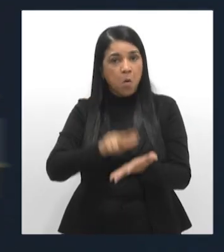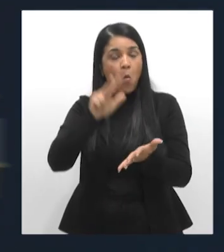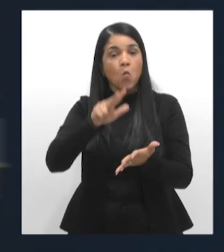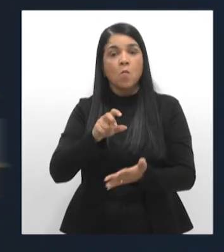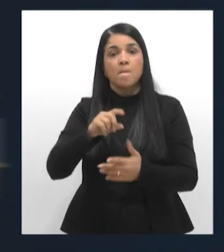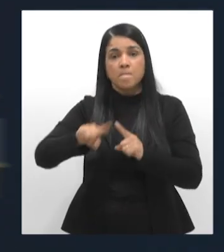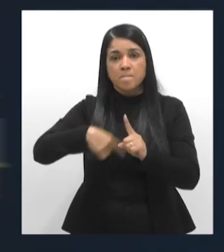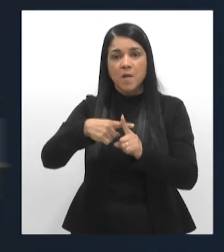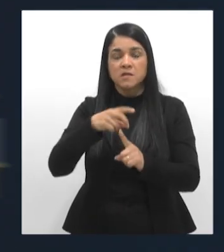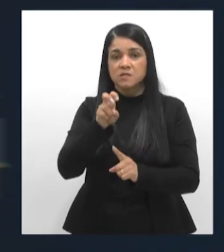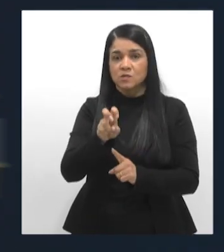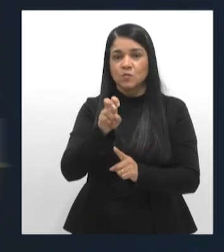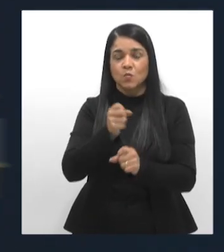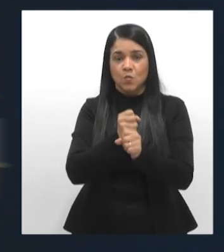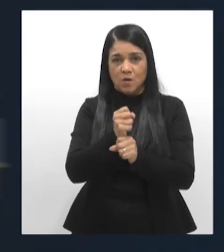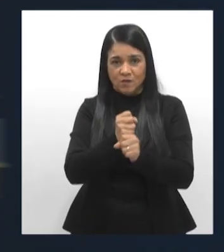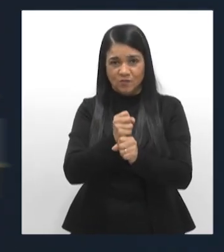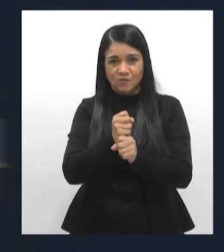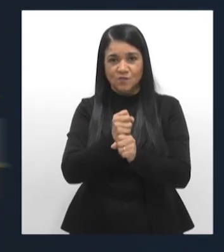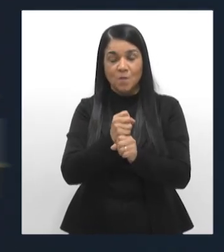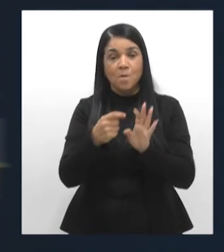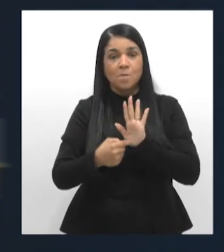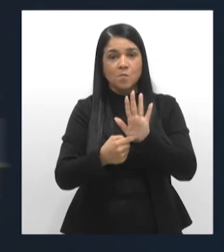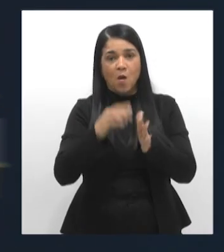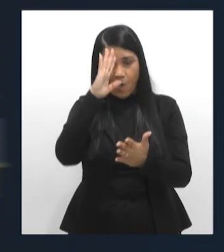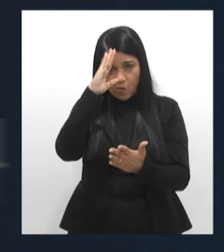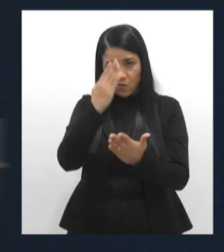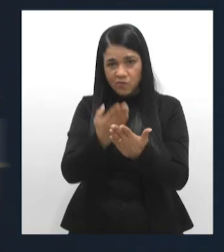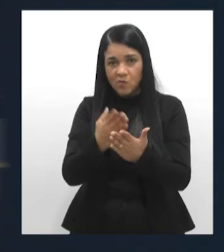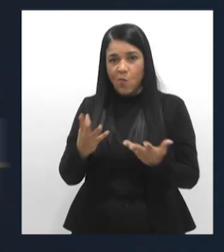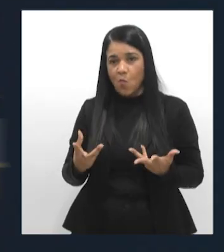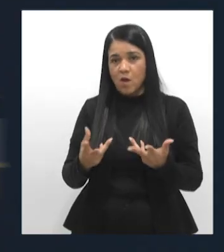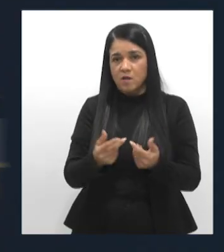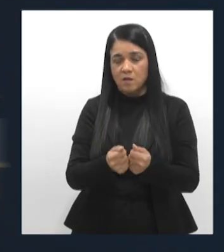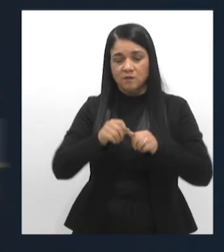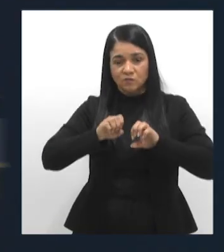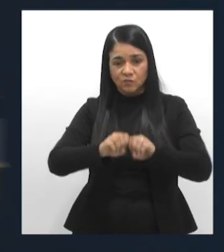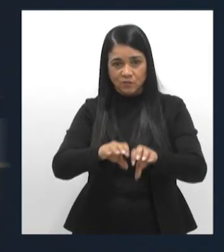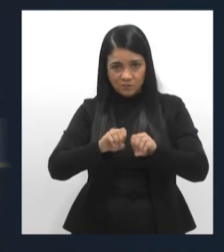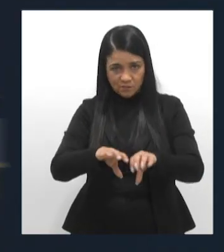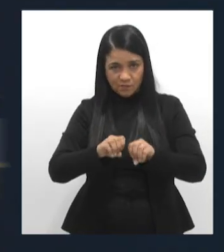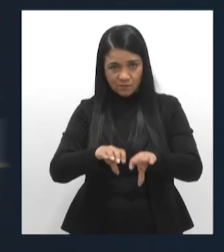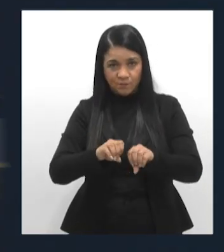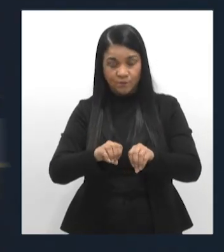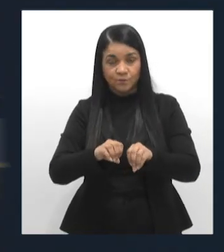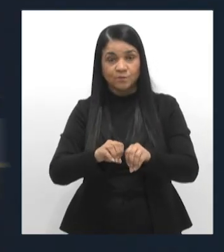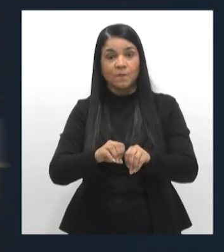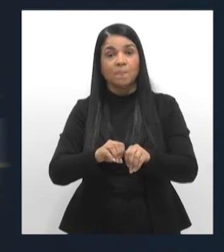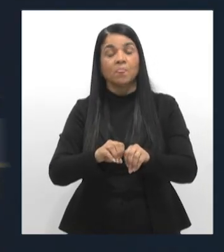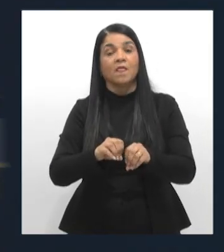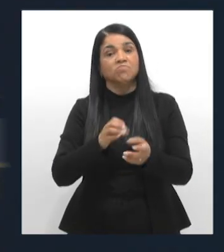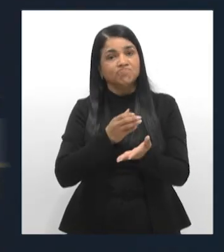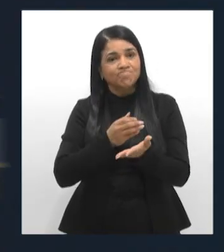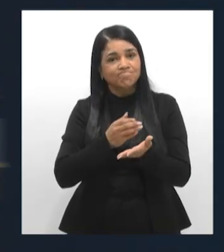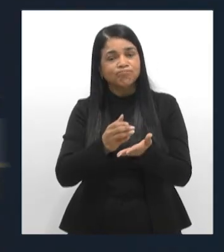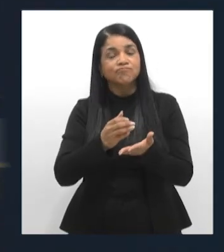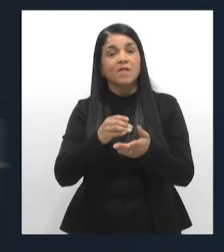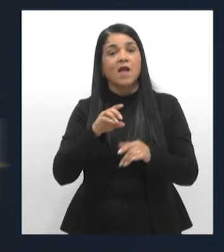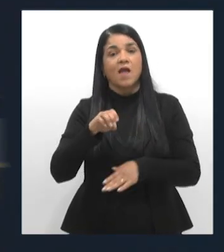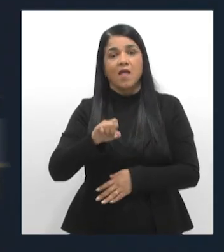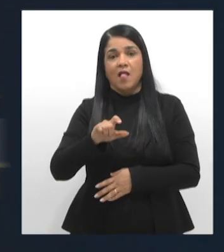anos, o que demonstra a confiança na qualidade do ensino promovido. Desde então, a